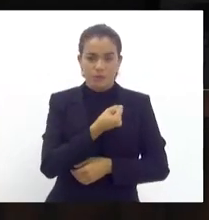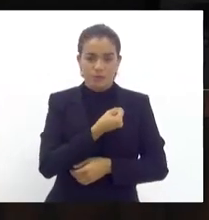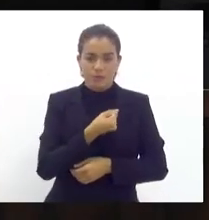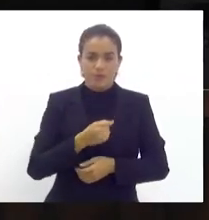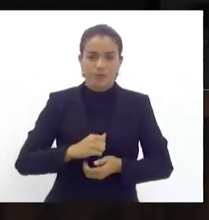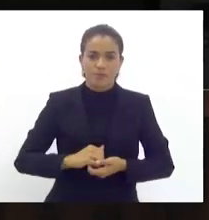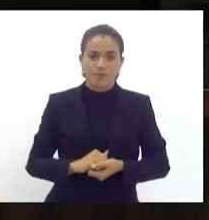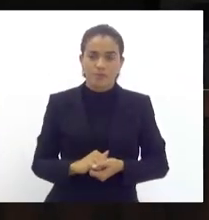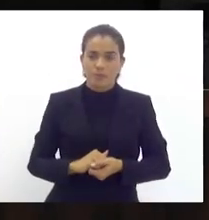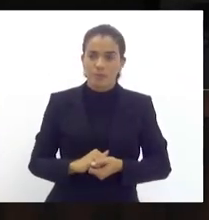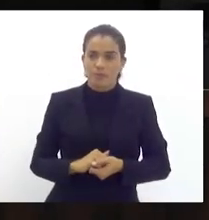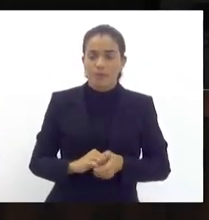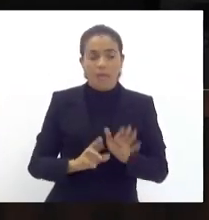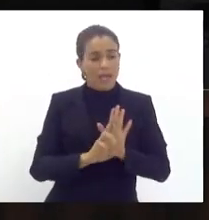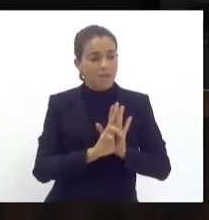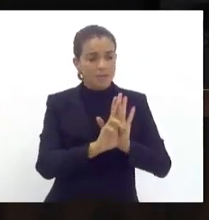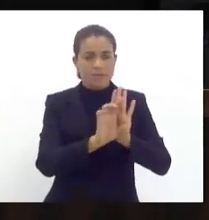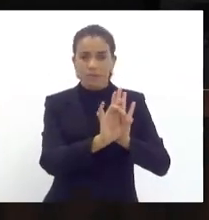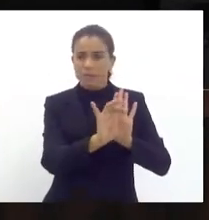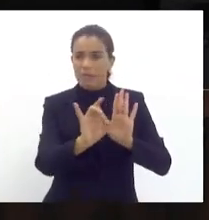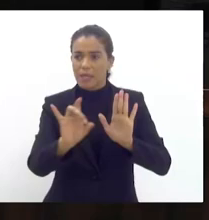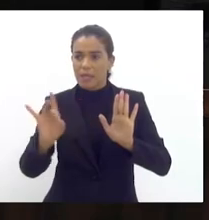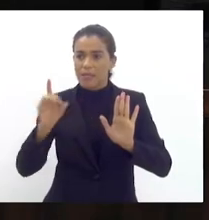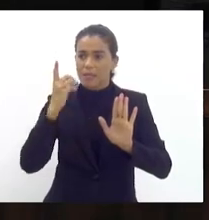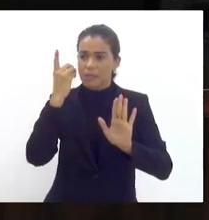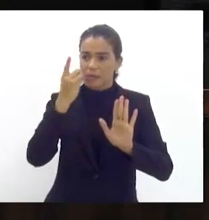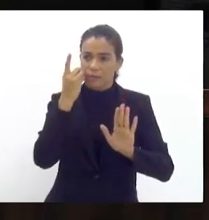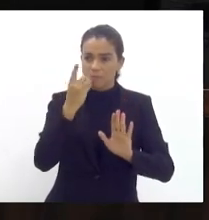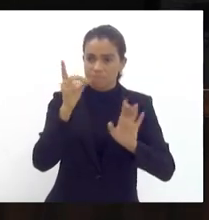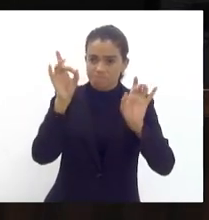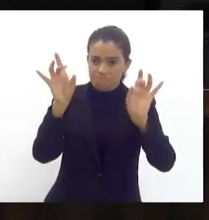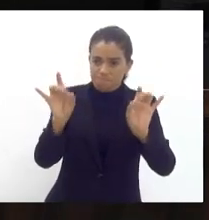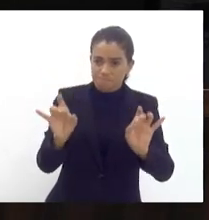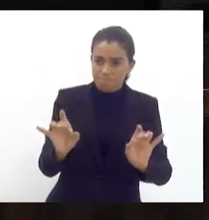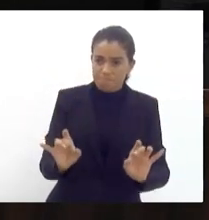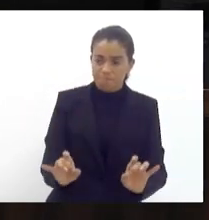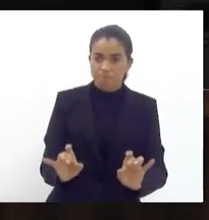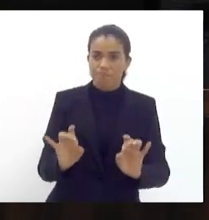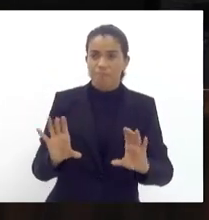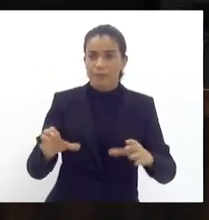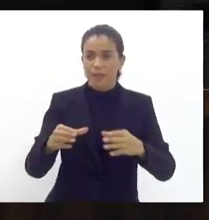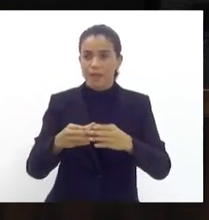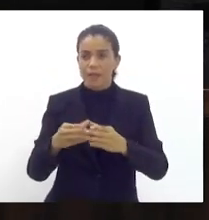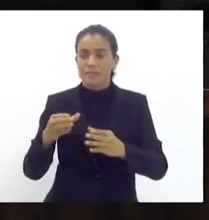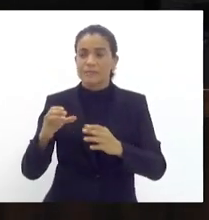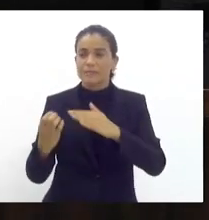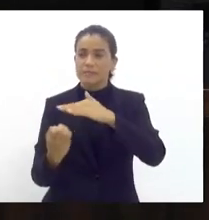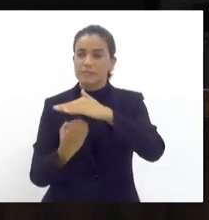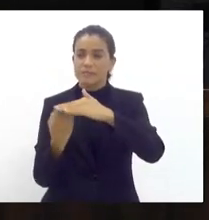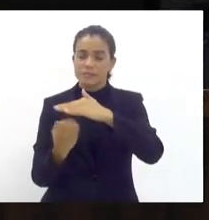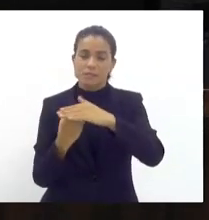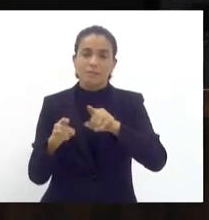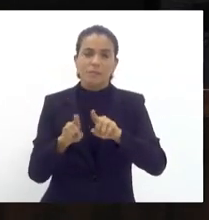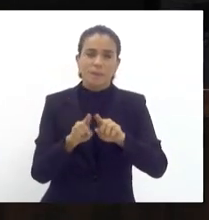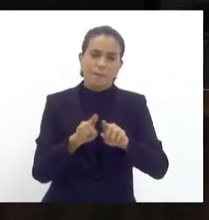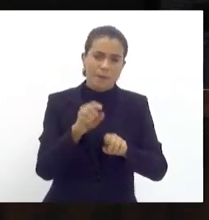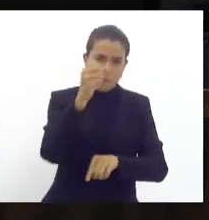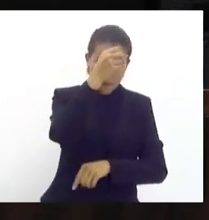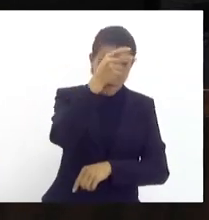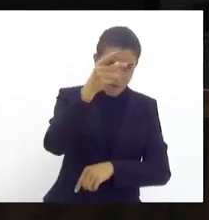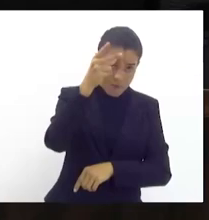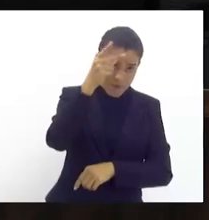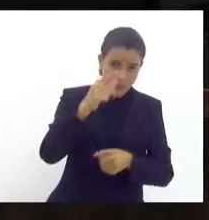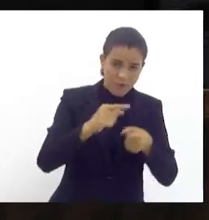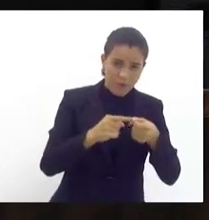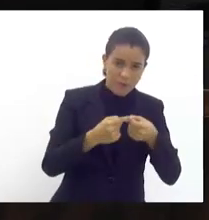em nome de cada parlamentar deixar claro que em especial a classe Empresarial e aos prefeitos em especial